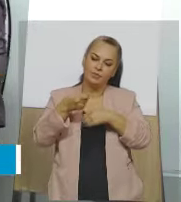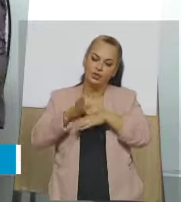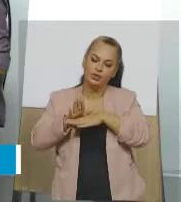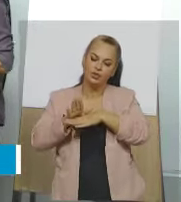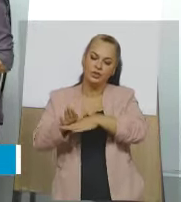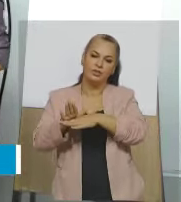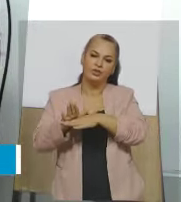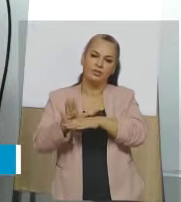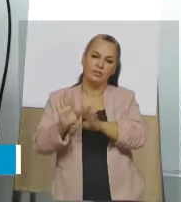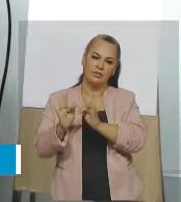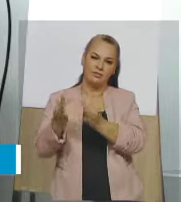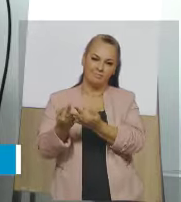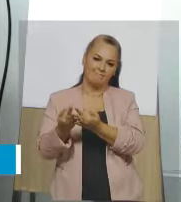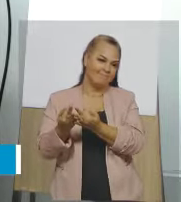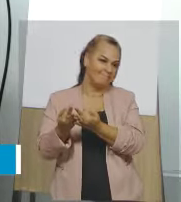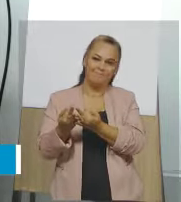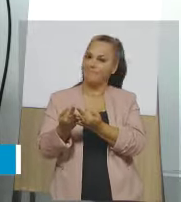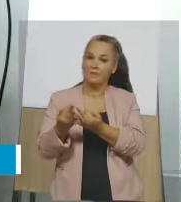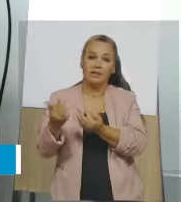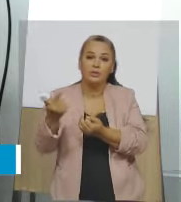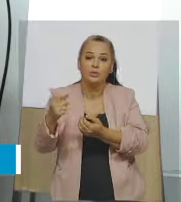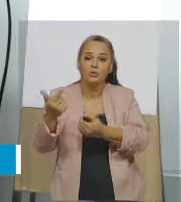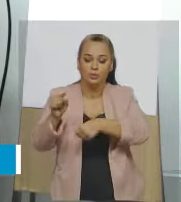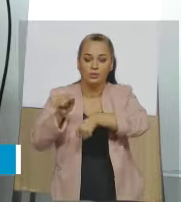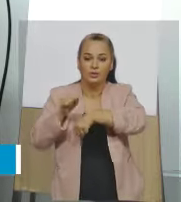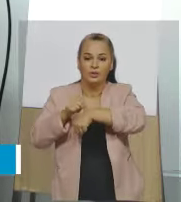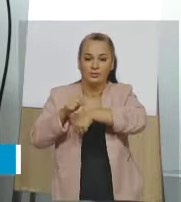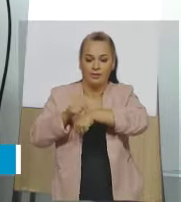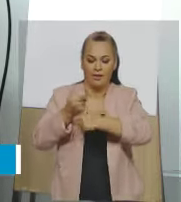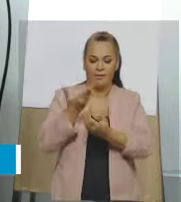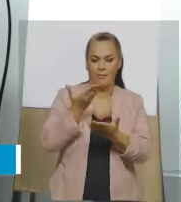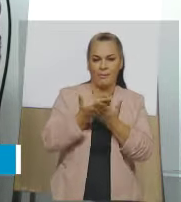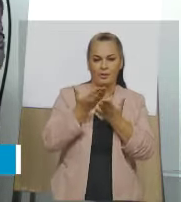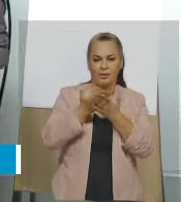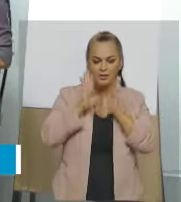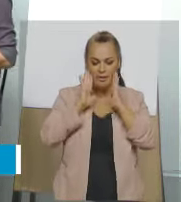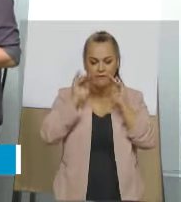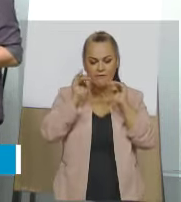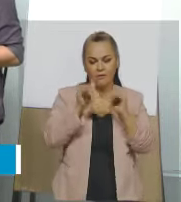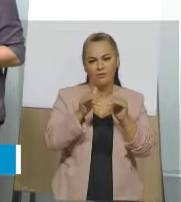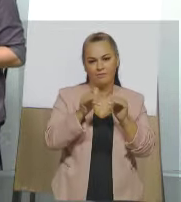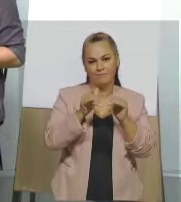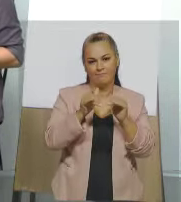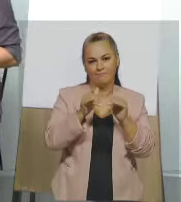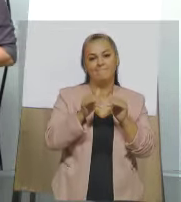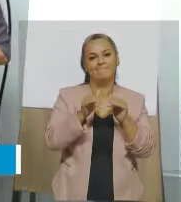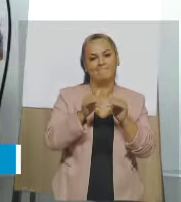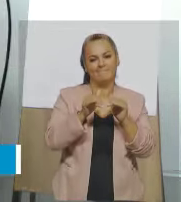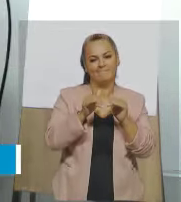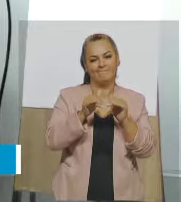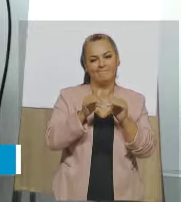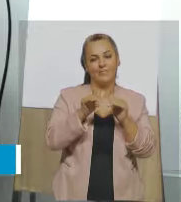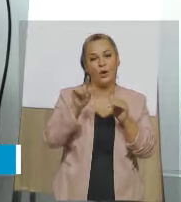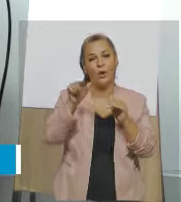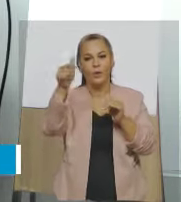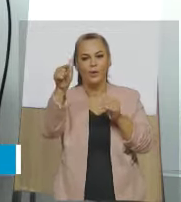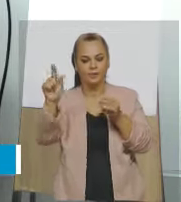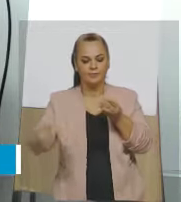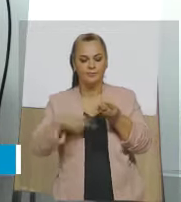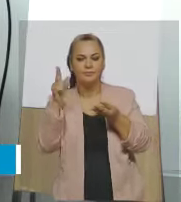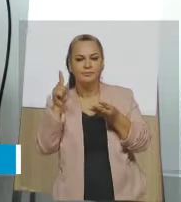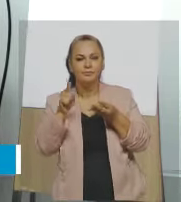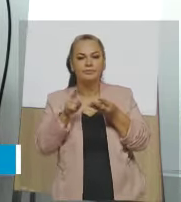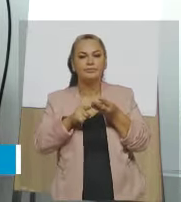em casa, e na questão da sobrevivência. Tem também com relação à pobreza, né?